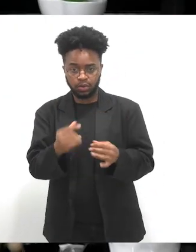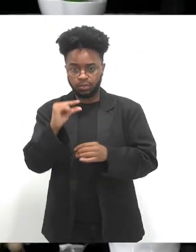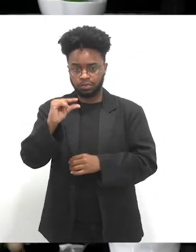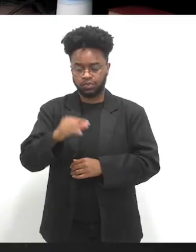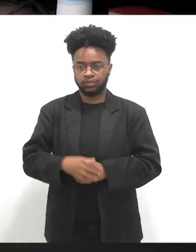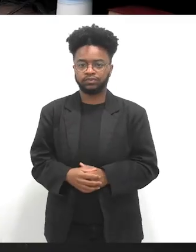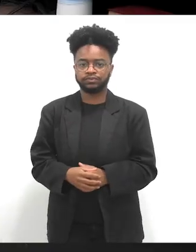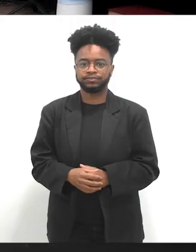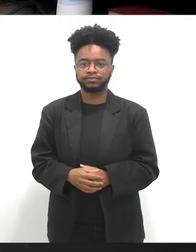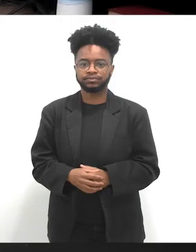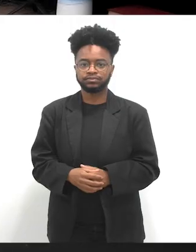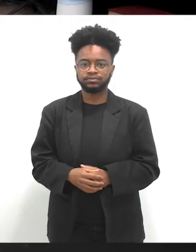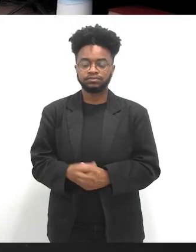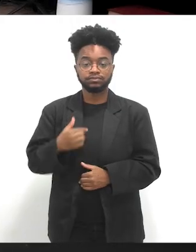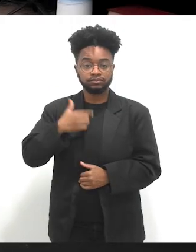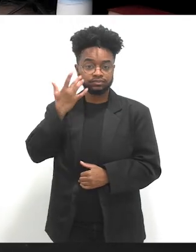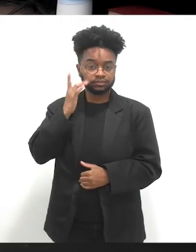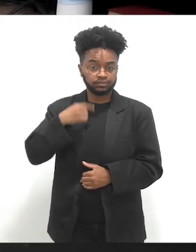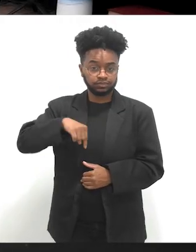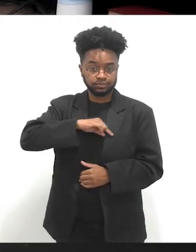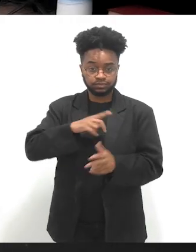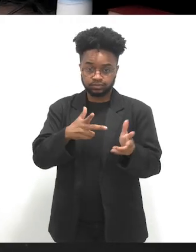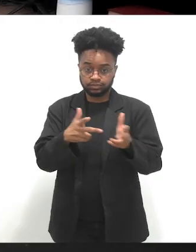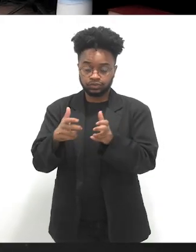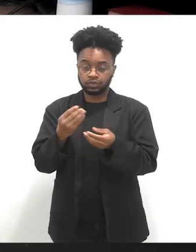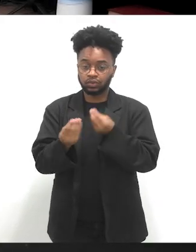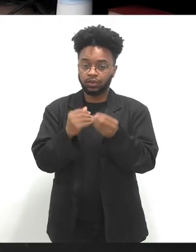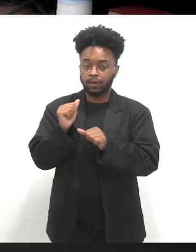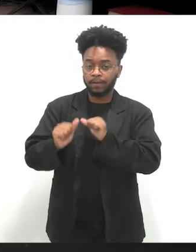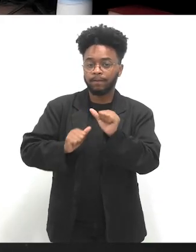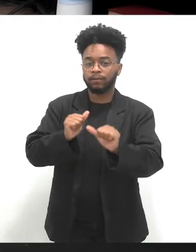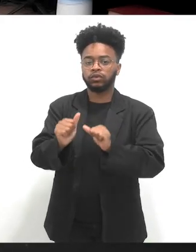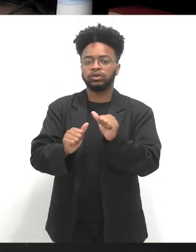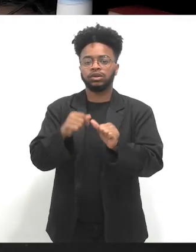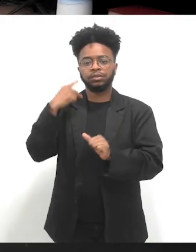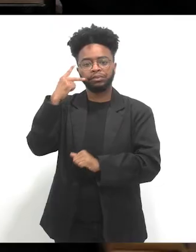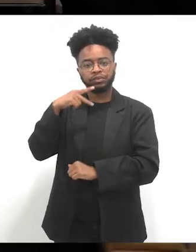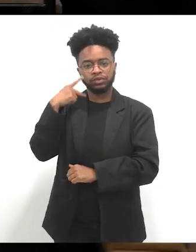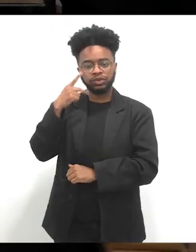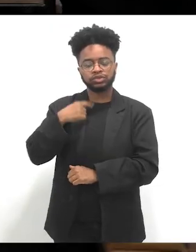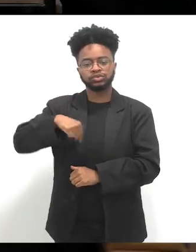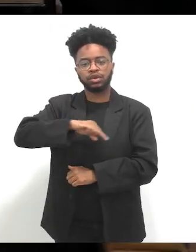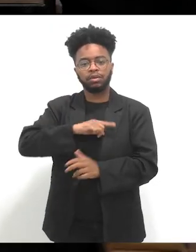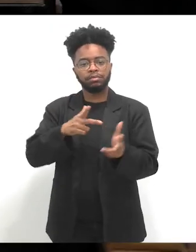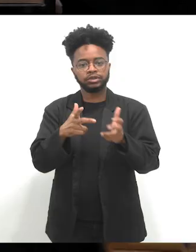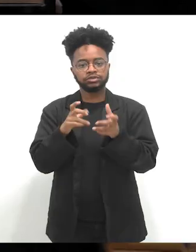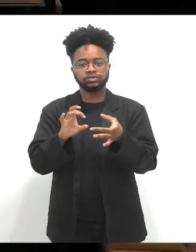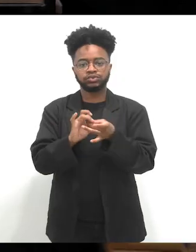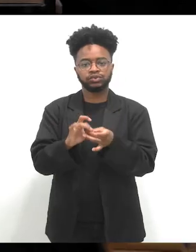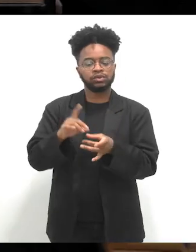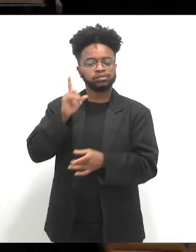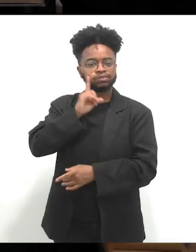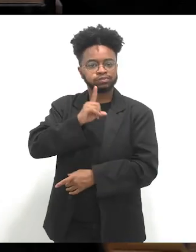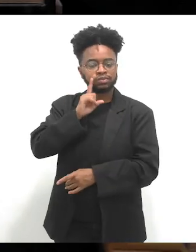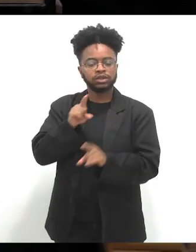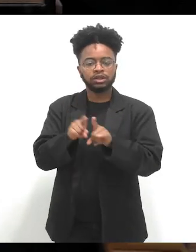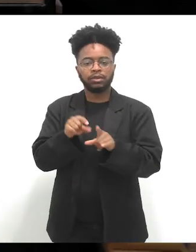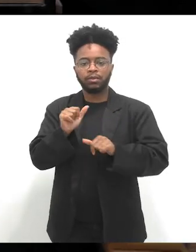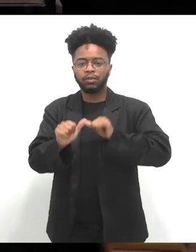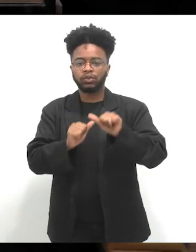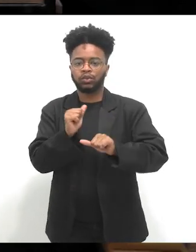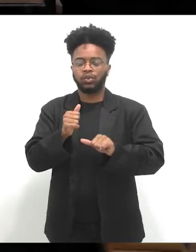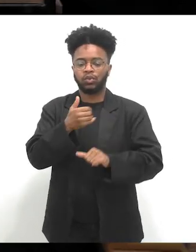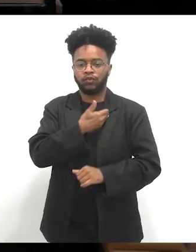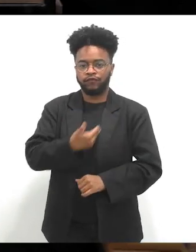importância disso. Eu acho que a gente tem visto toda essa mudança de política mesmo, que a gente viu com os Estados Unidos, com essa mudança de